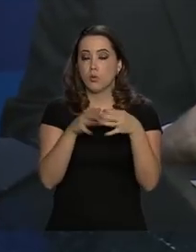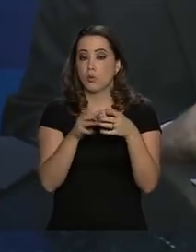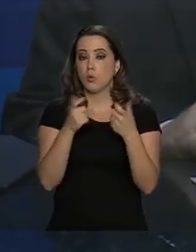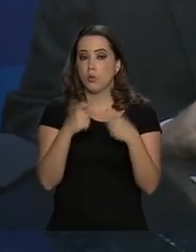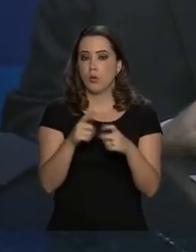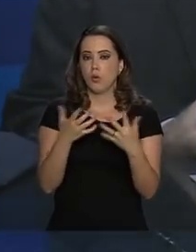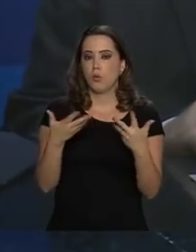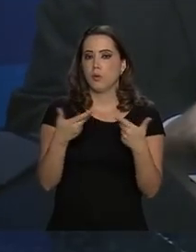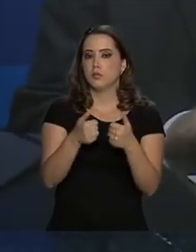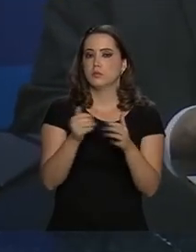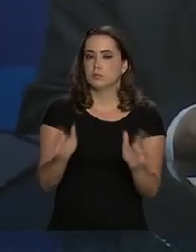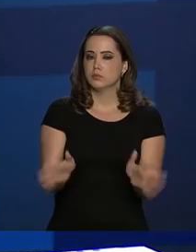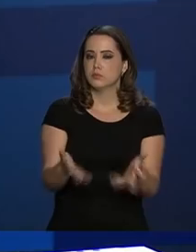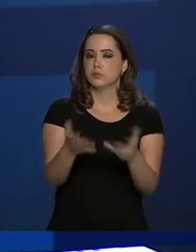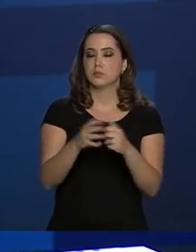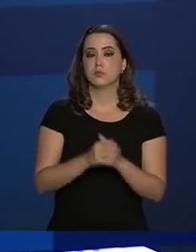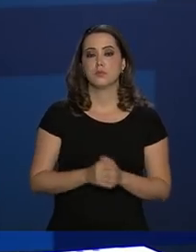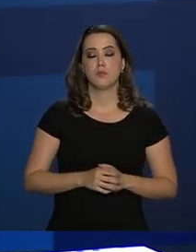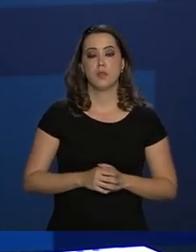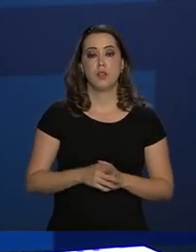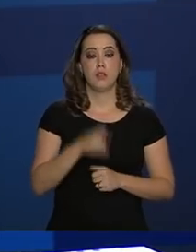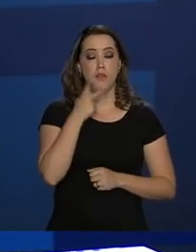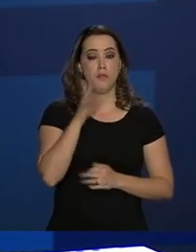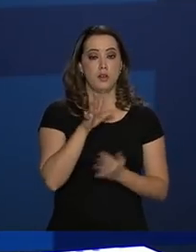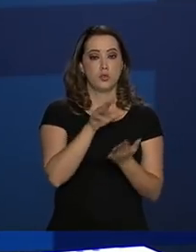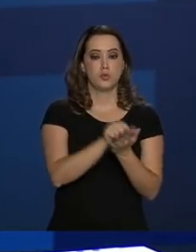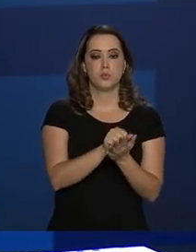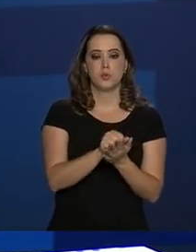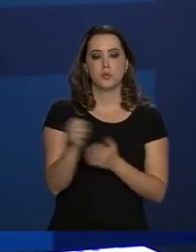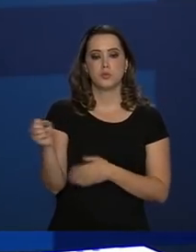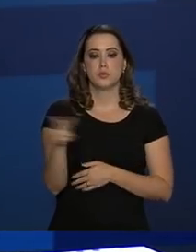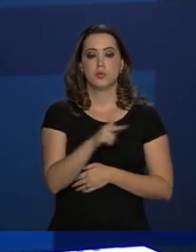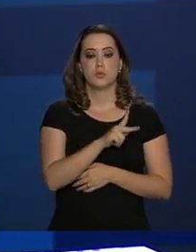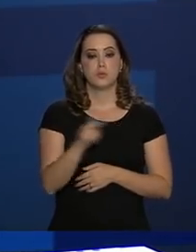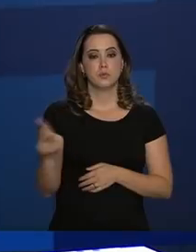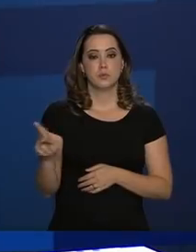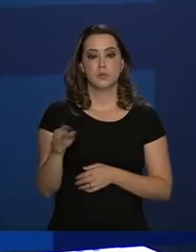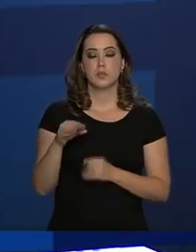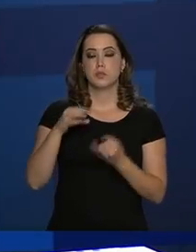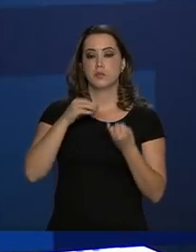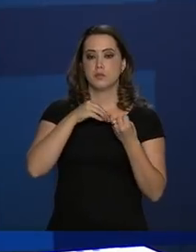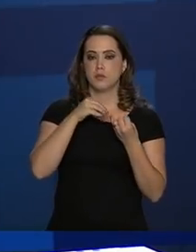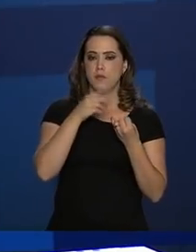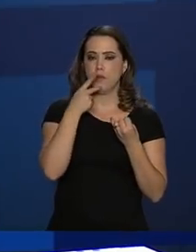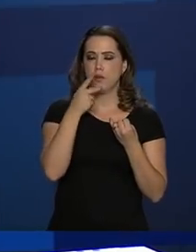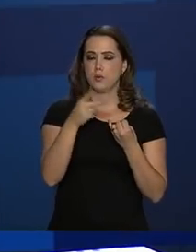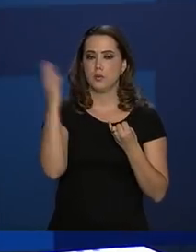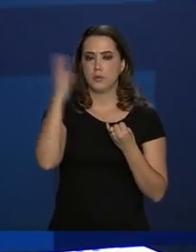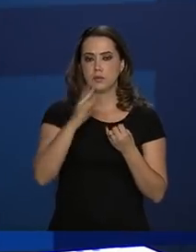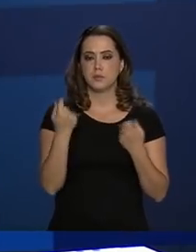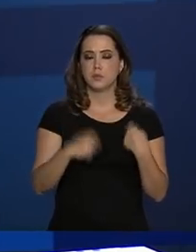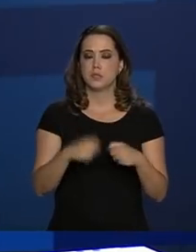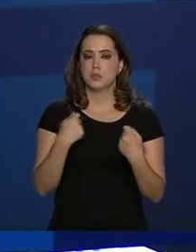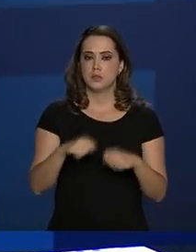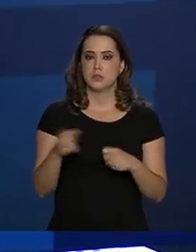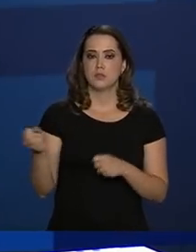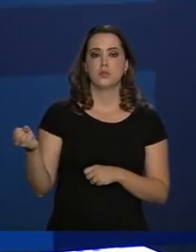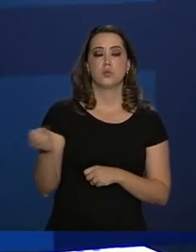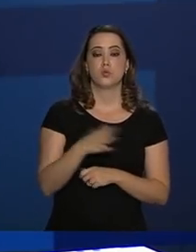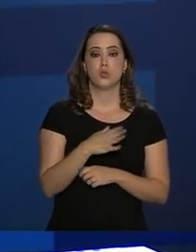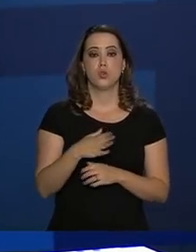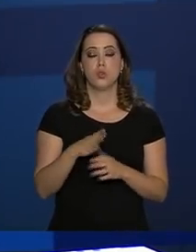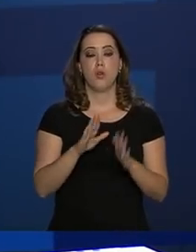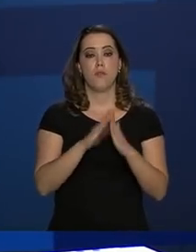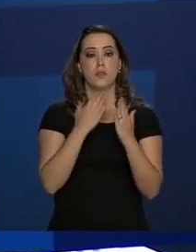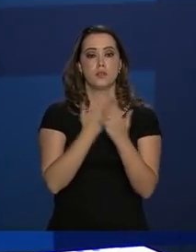qualidade e produtividade no discurso de posse o novo presidente do INEP disse que o Brasil precisa de uma nova